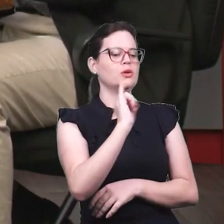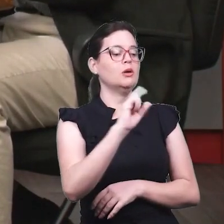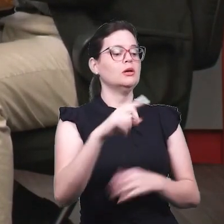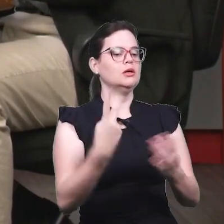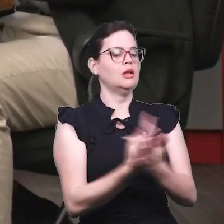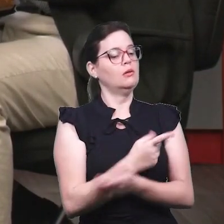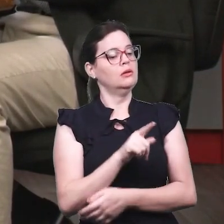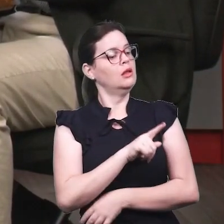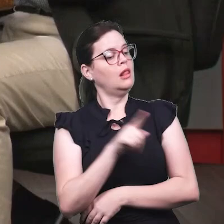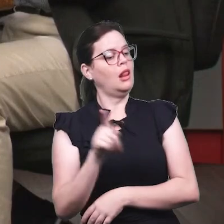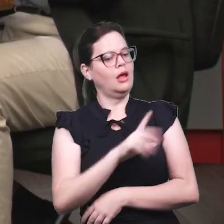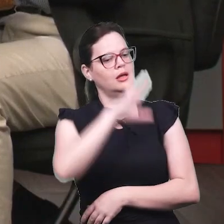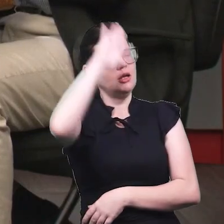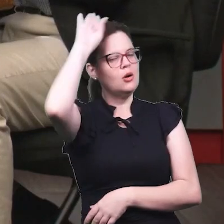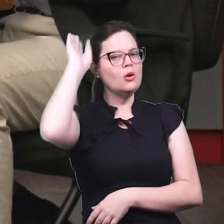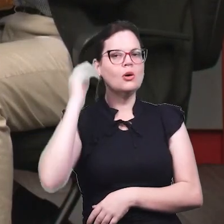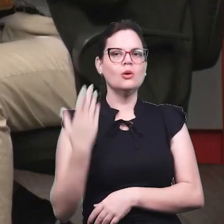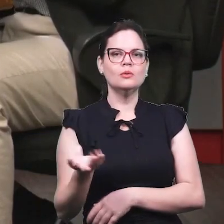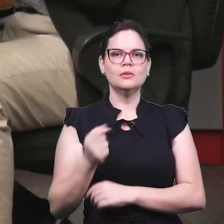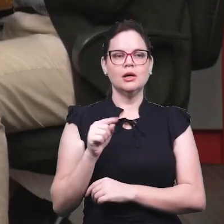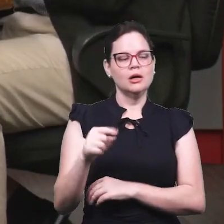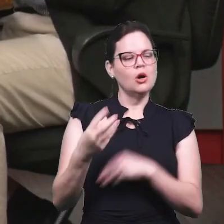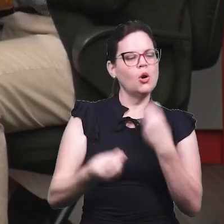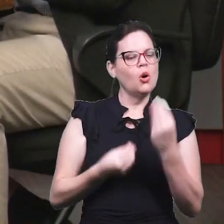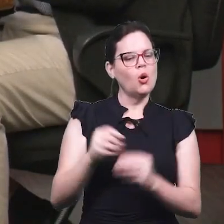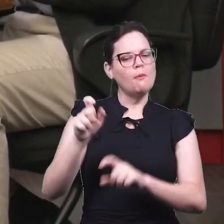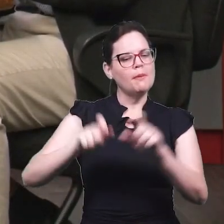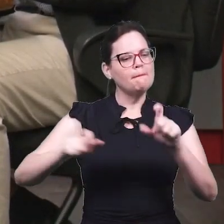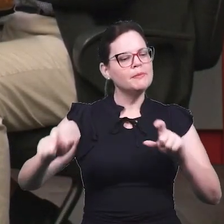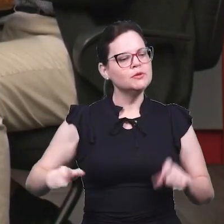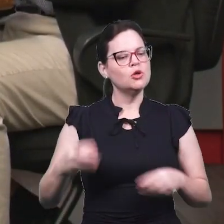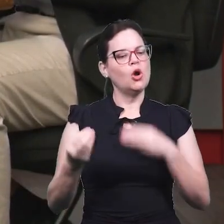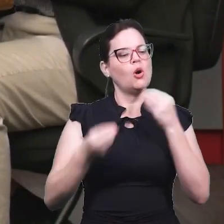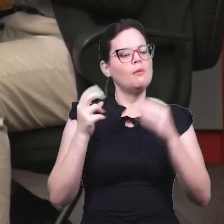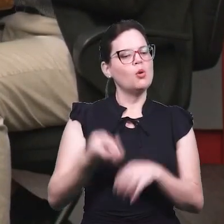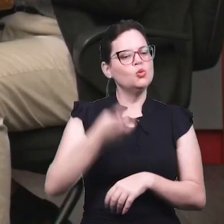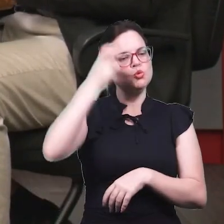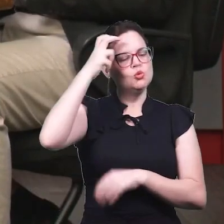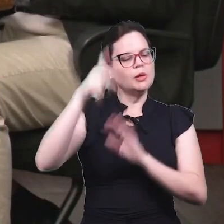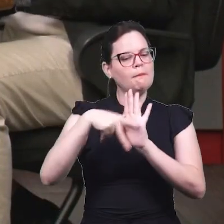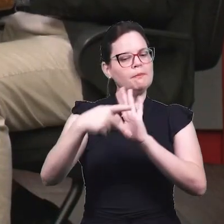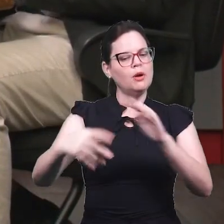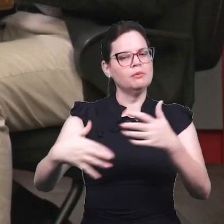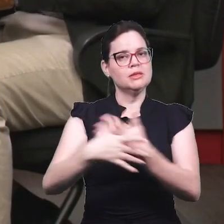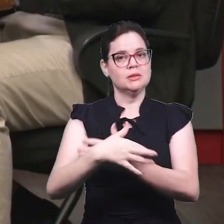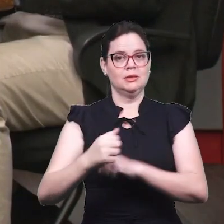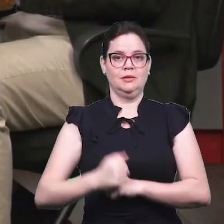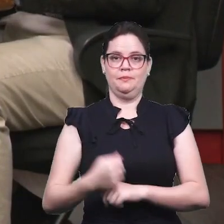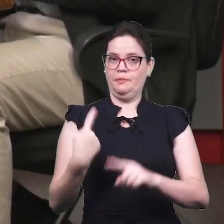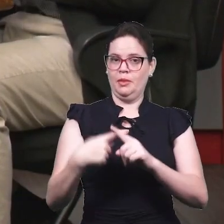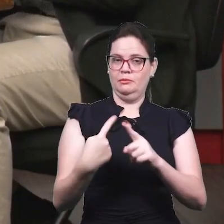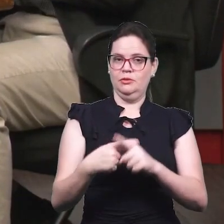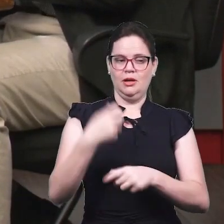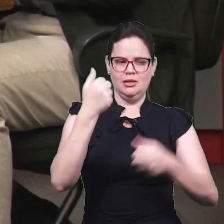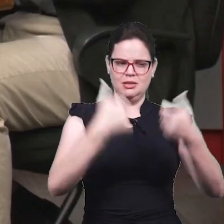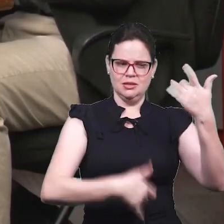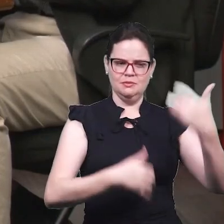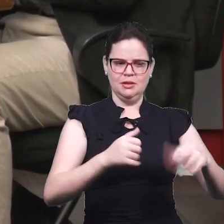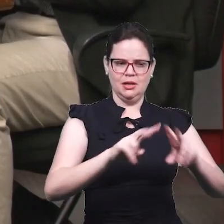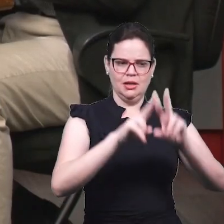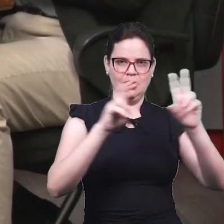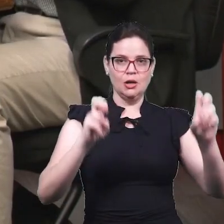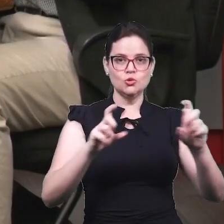realidade da igreja, né? Como eram as pessoas ali, como era essa cidade importante, porque falar de